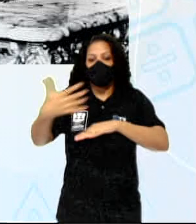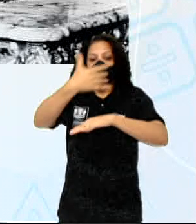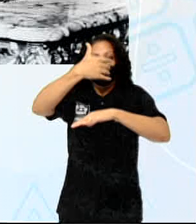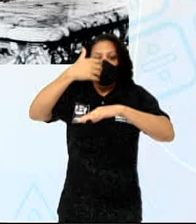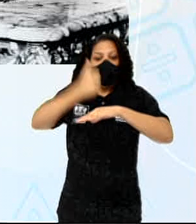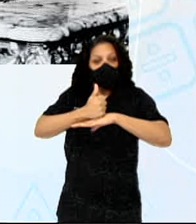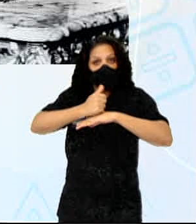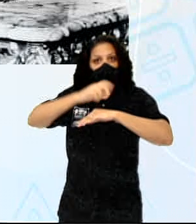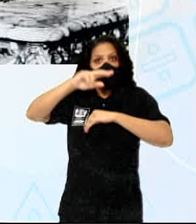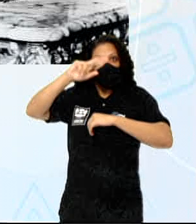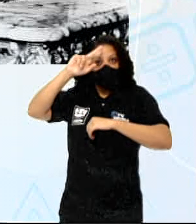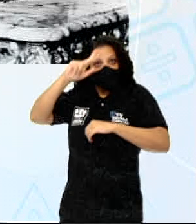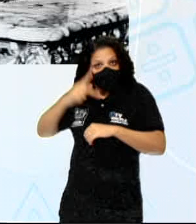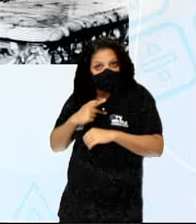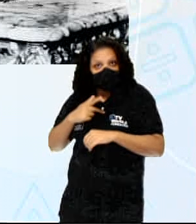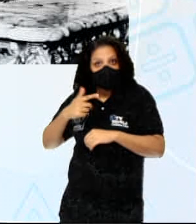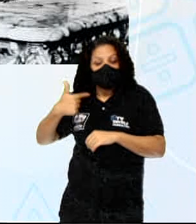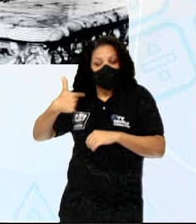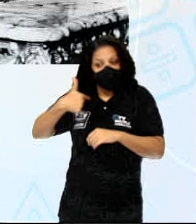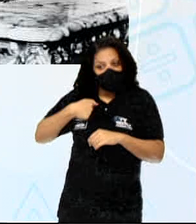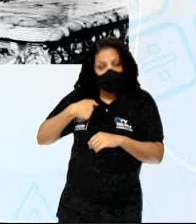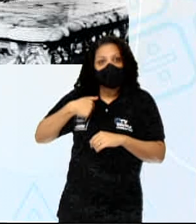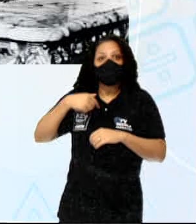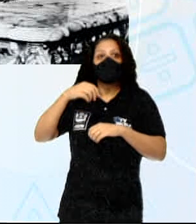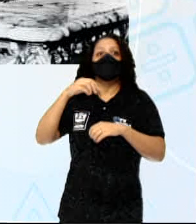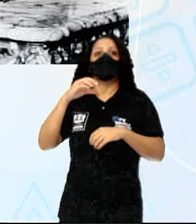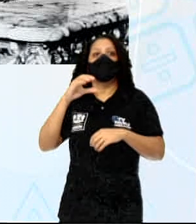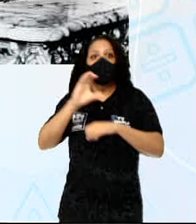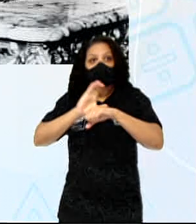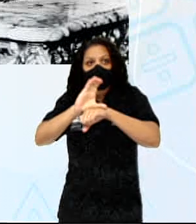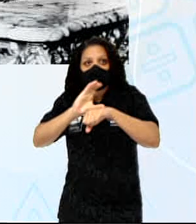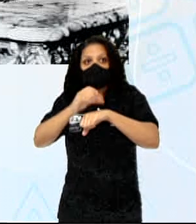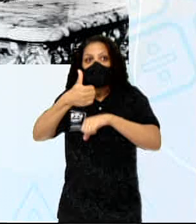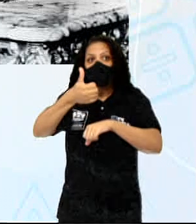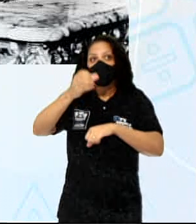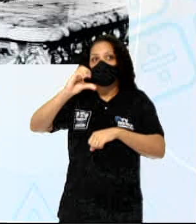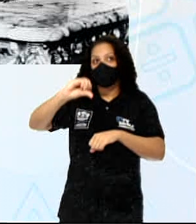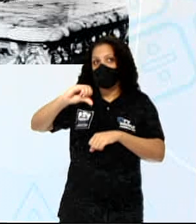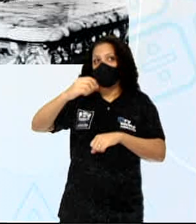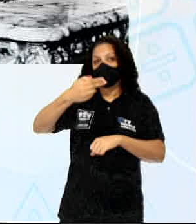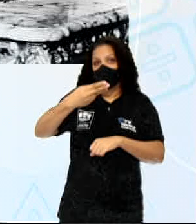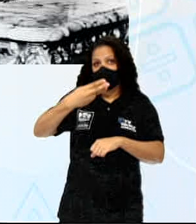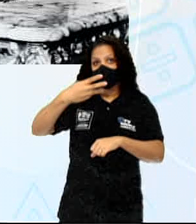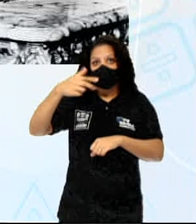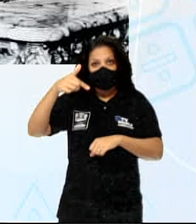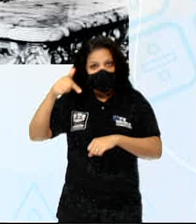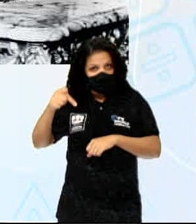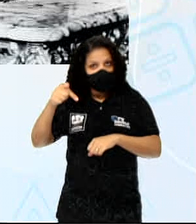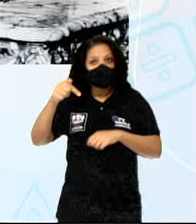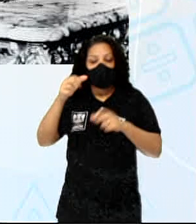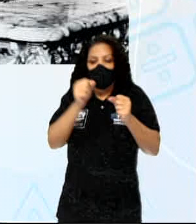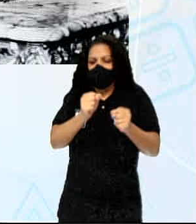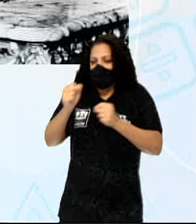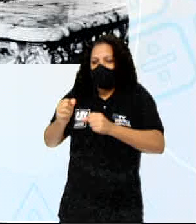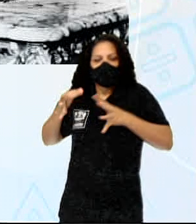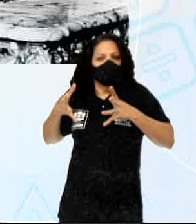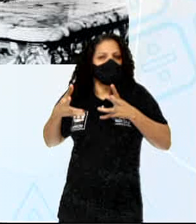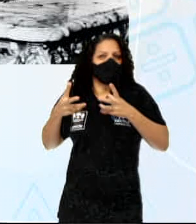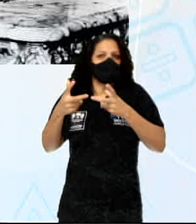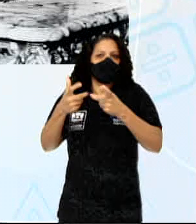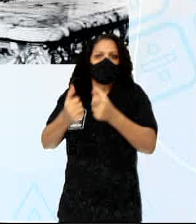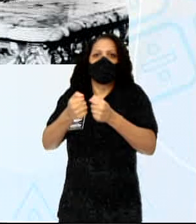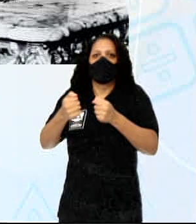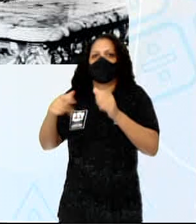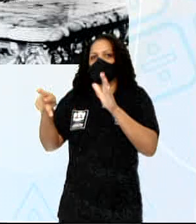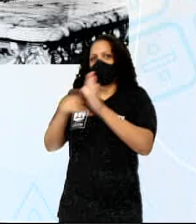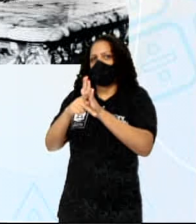foi imposta uma nova Constituição em 1937, que dava todos os poderes para Vargas. Vargas passou então a